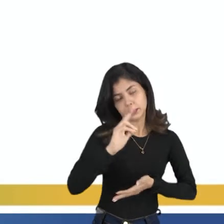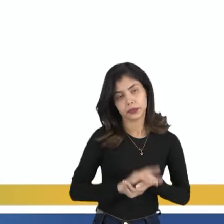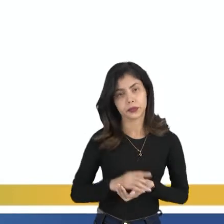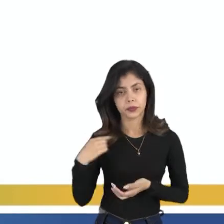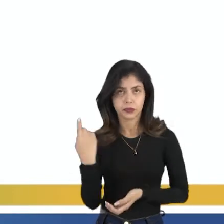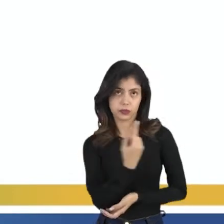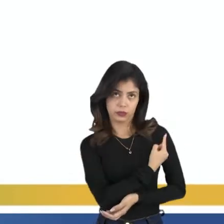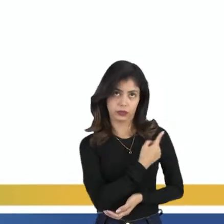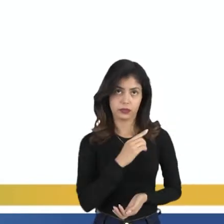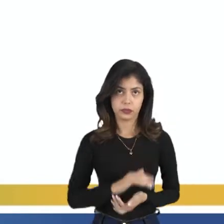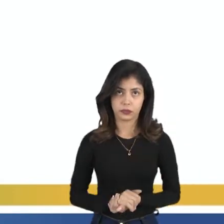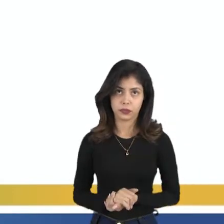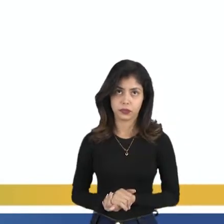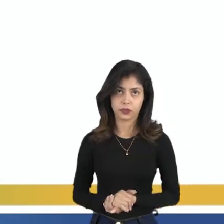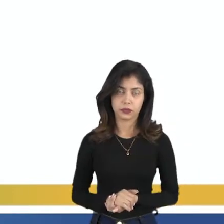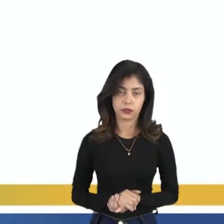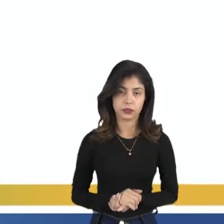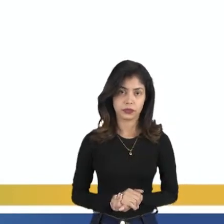restante nós temos,